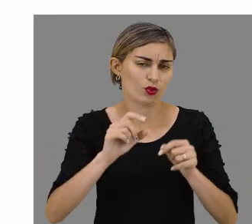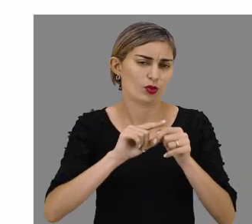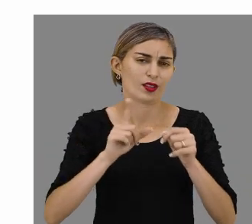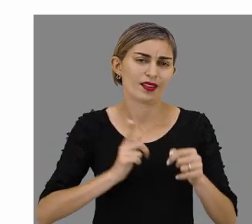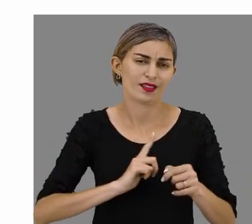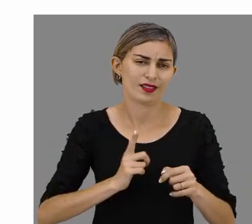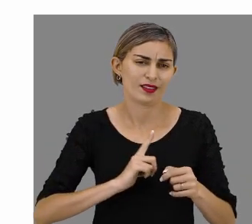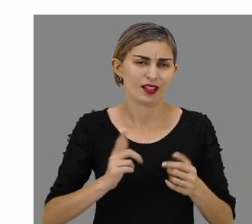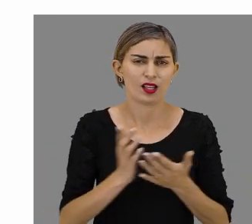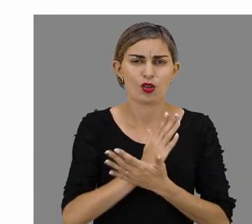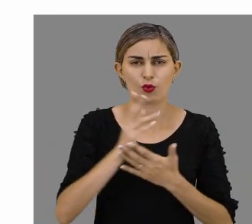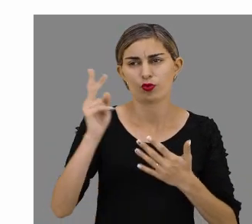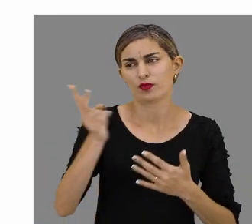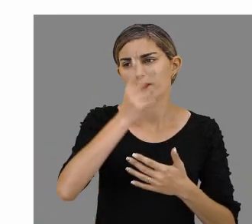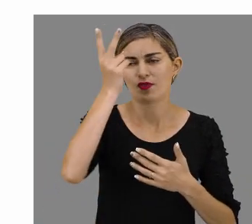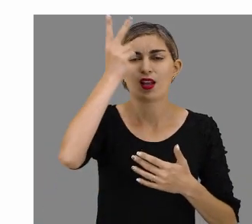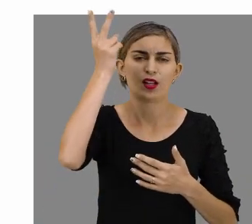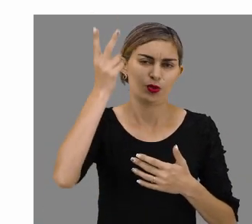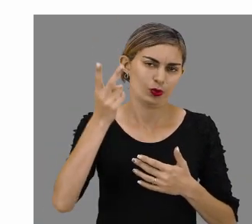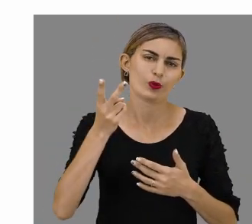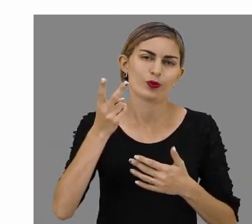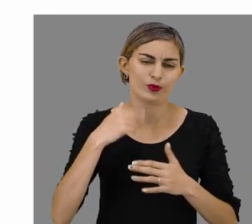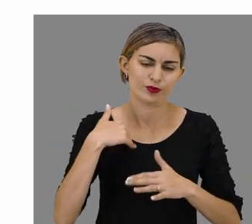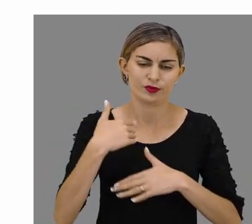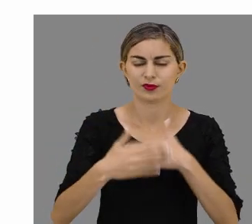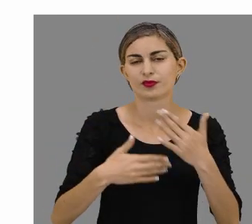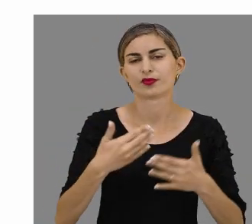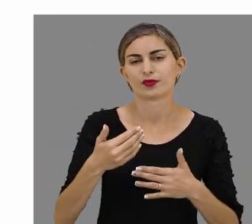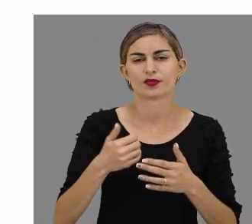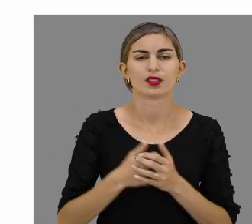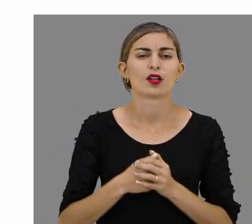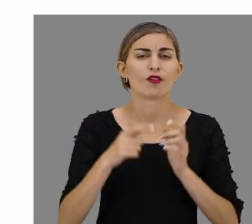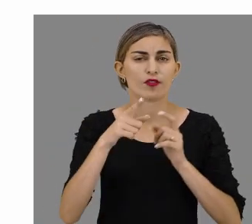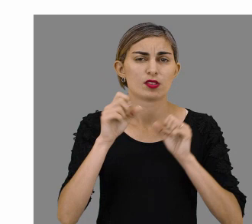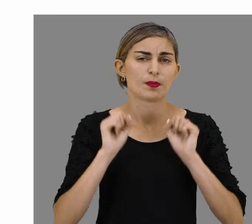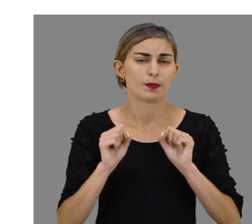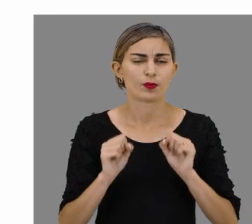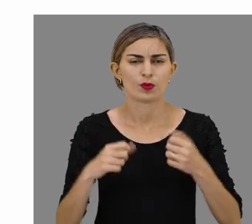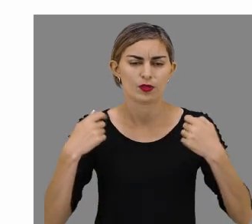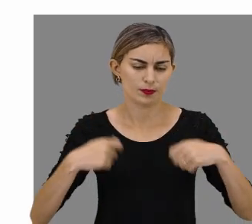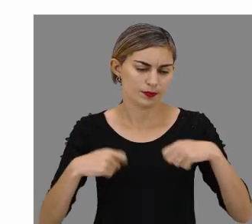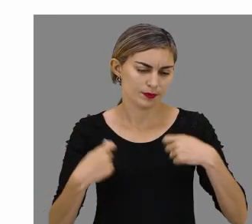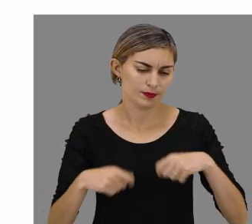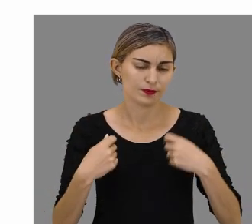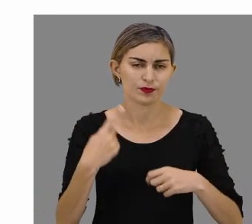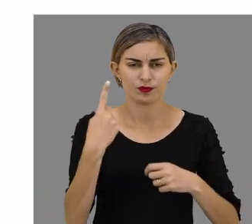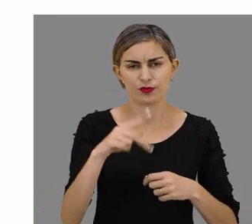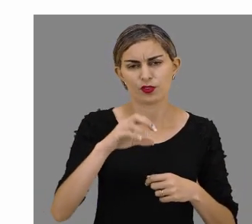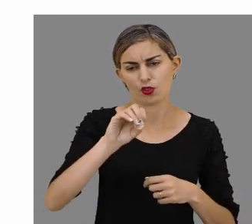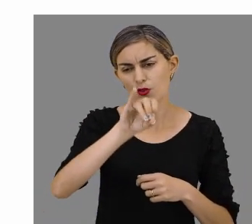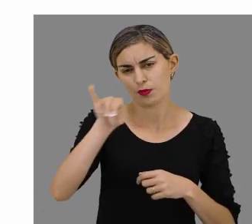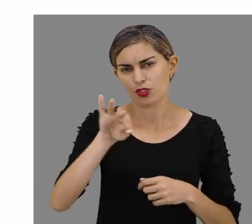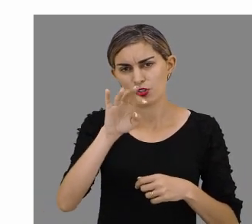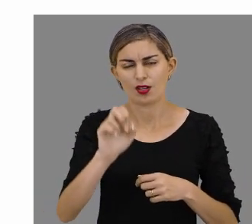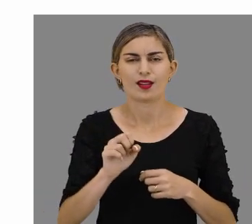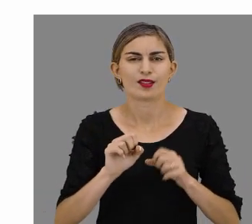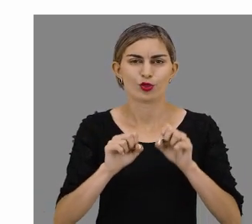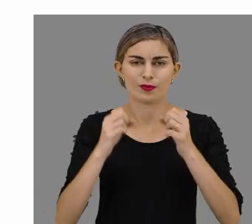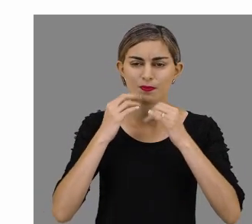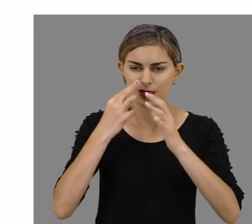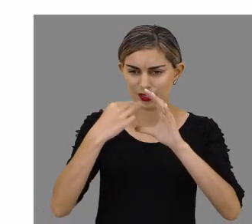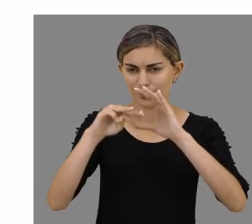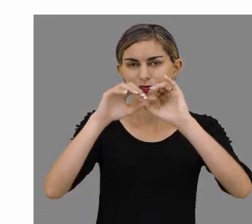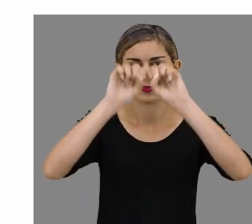já tenha alguns valores atribuídos a alguns atributos. Você pode precisar que o seu objeto lance uma mensagem